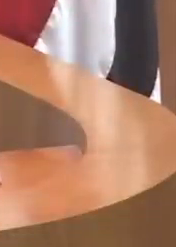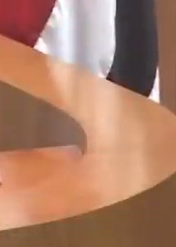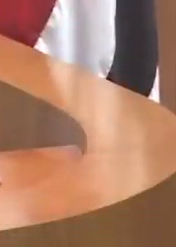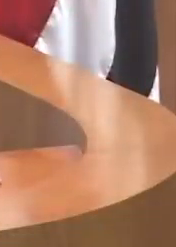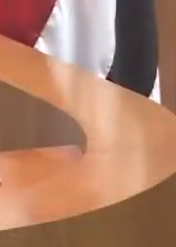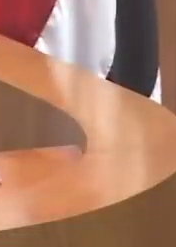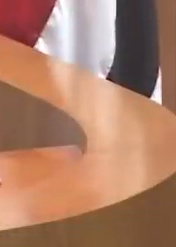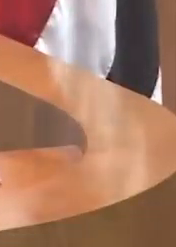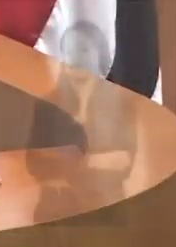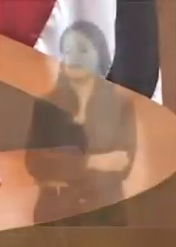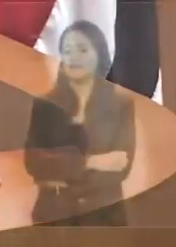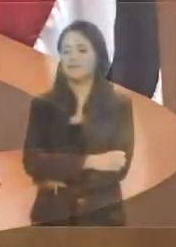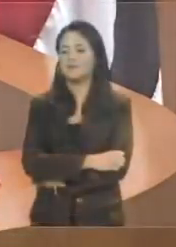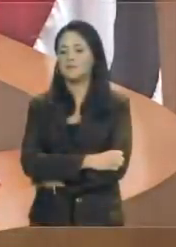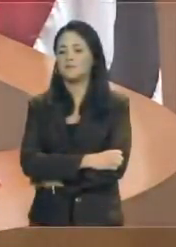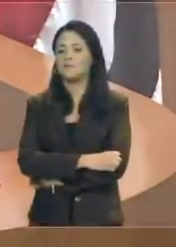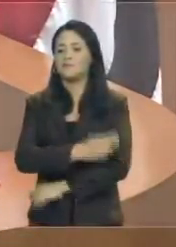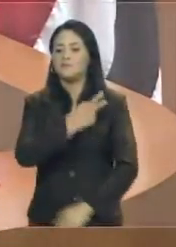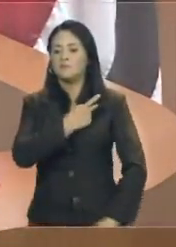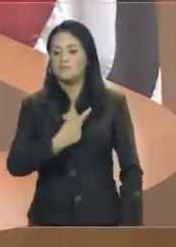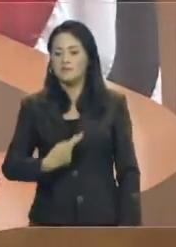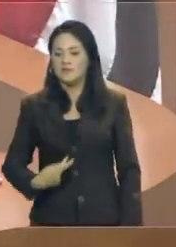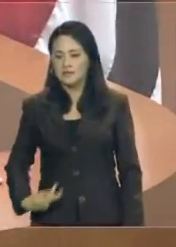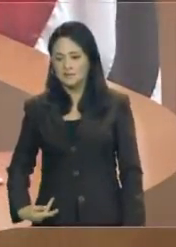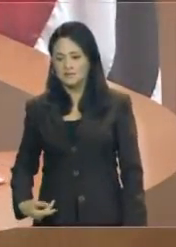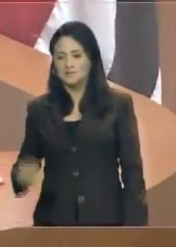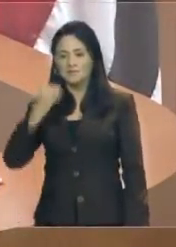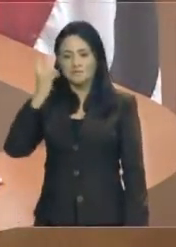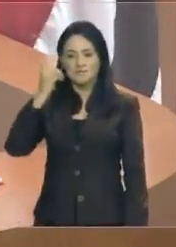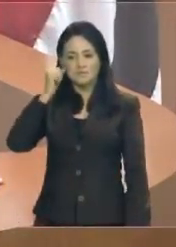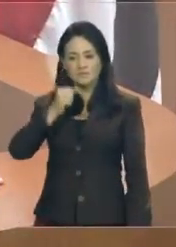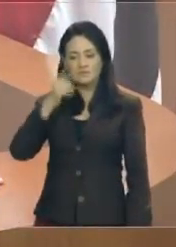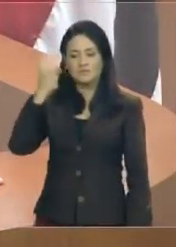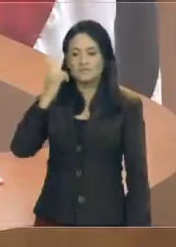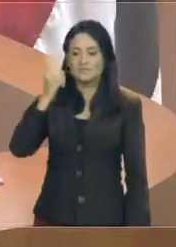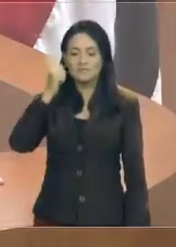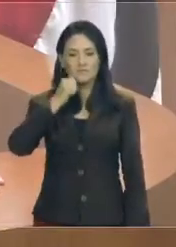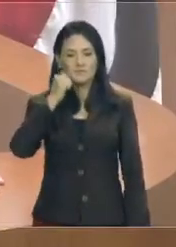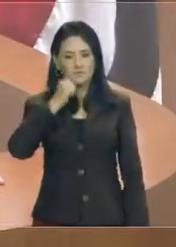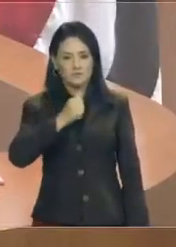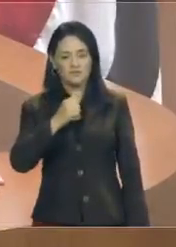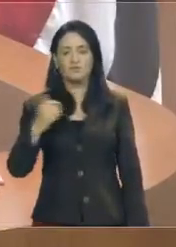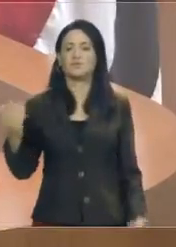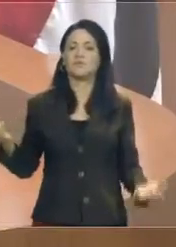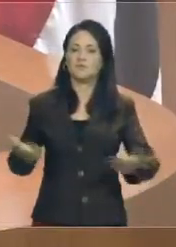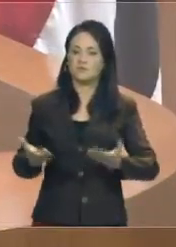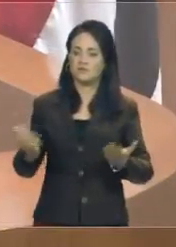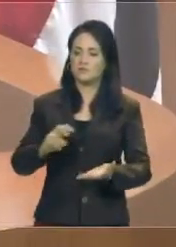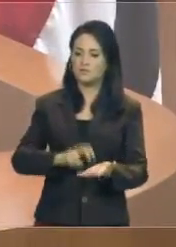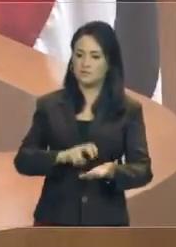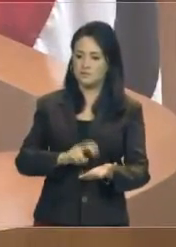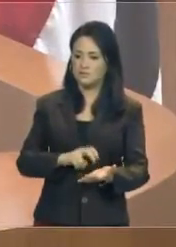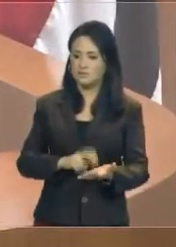Senhor presidente, senhores deputados, senhoras deputadas, hoje de manhã todos